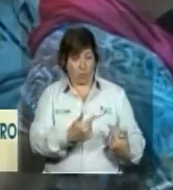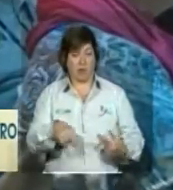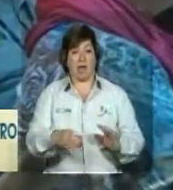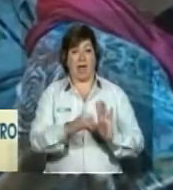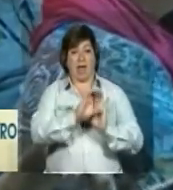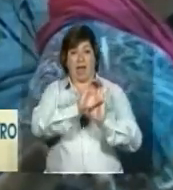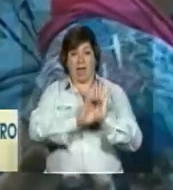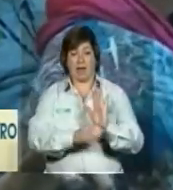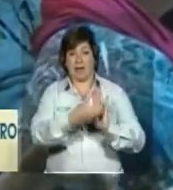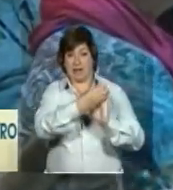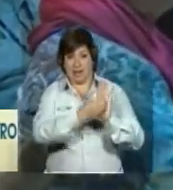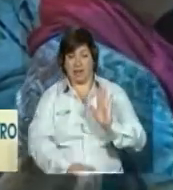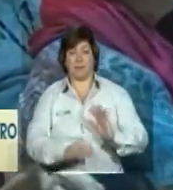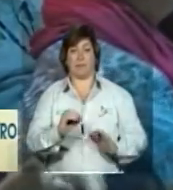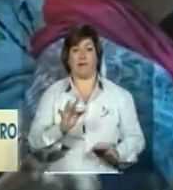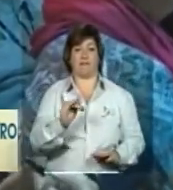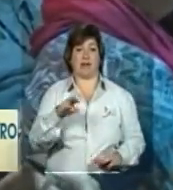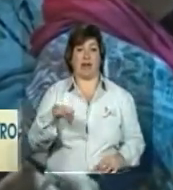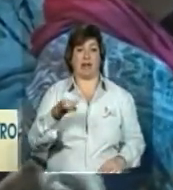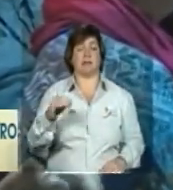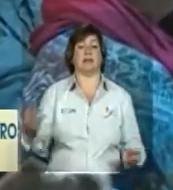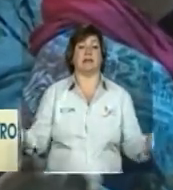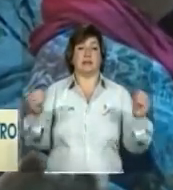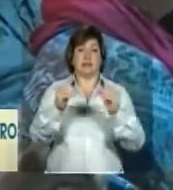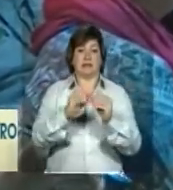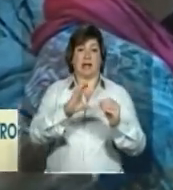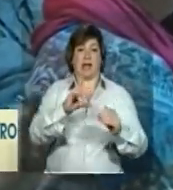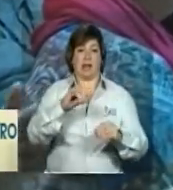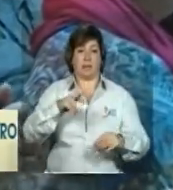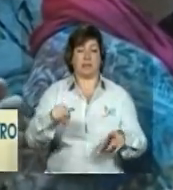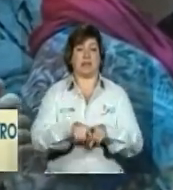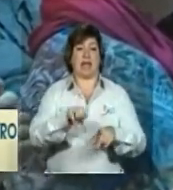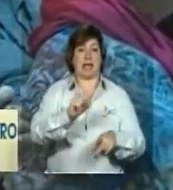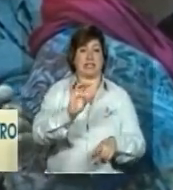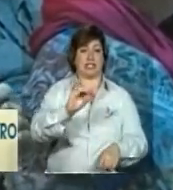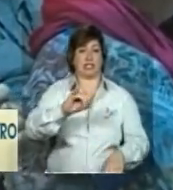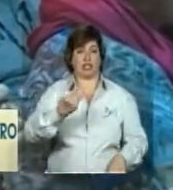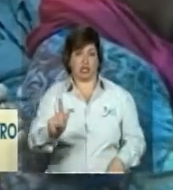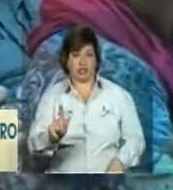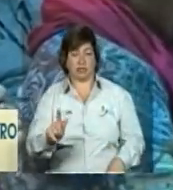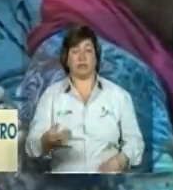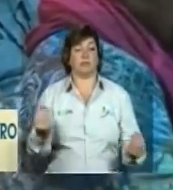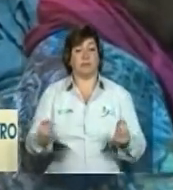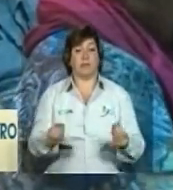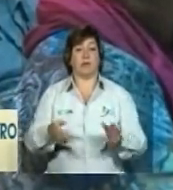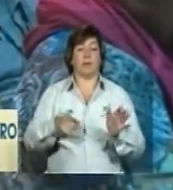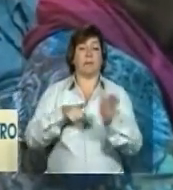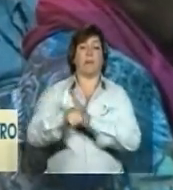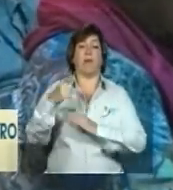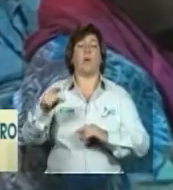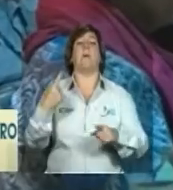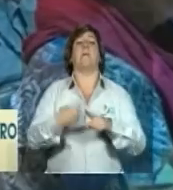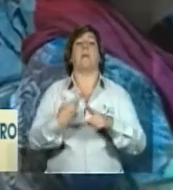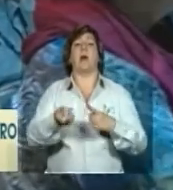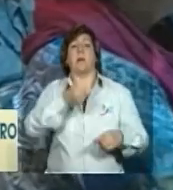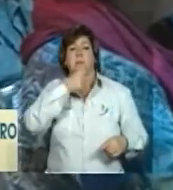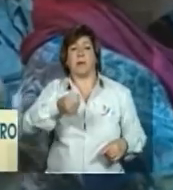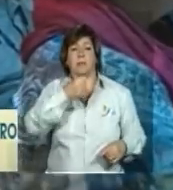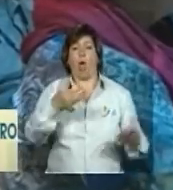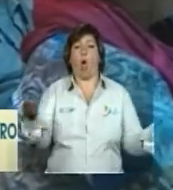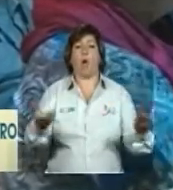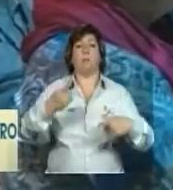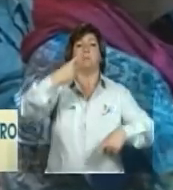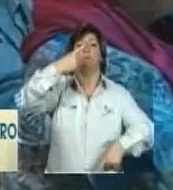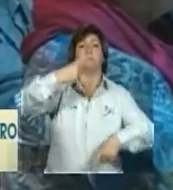e são mencionadas em clima e SDGs? E outra pergunta, eu queria saber por que a imprensa foi barrada